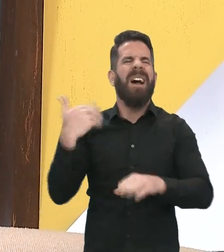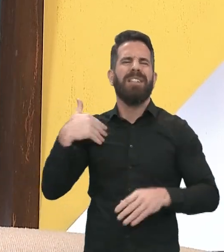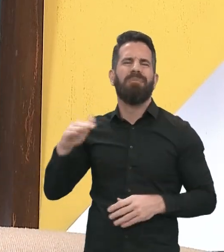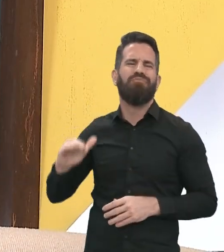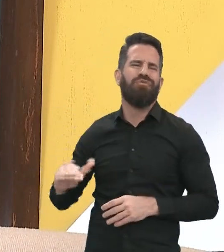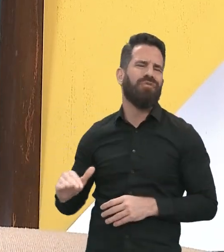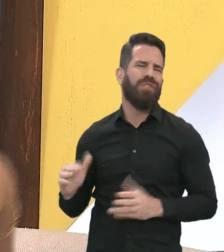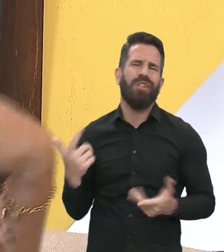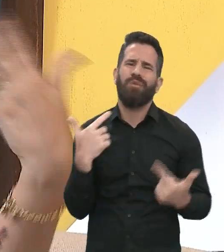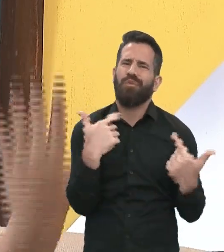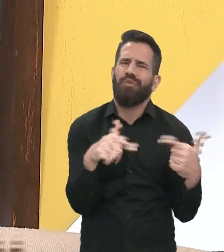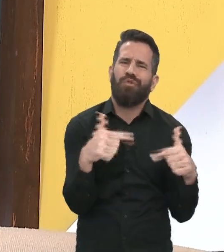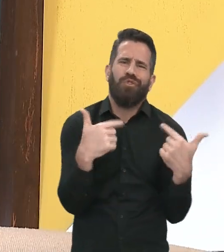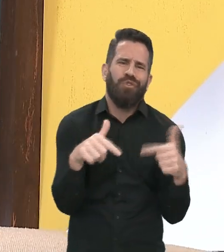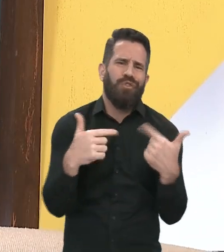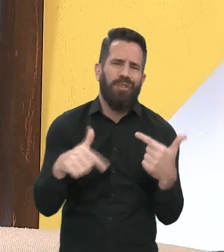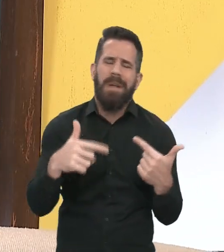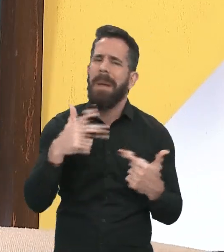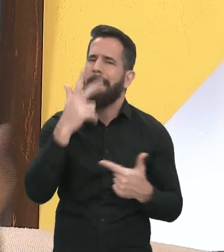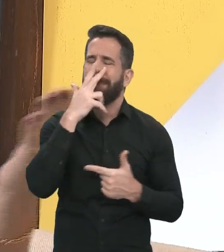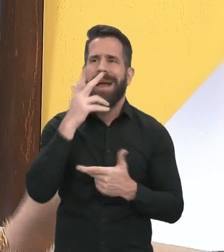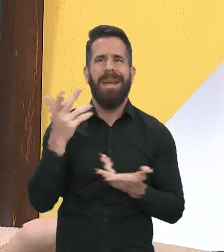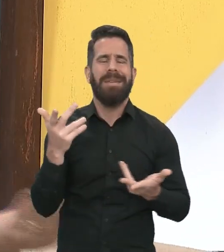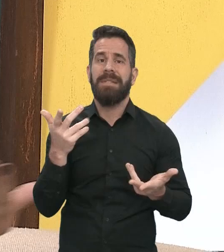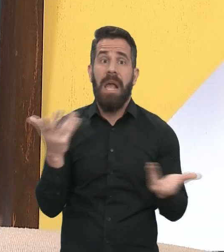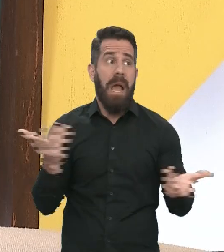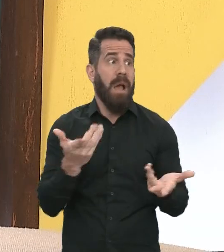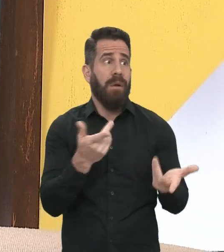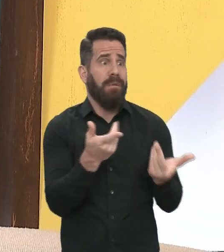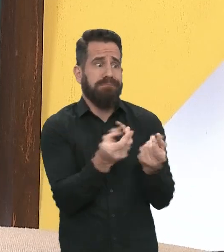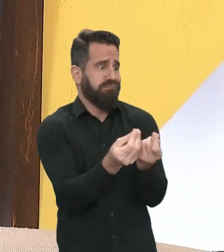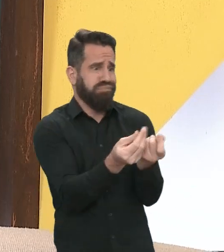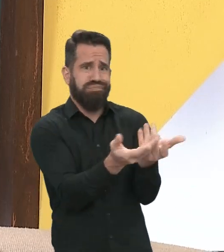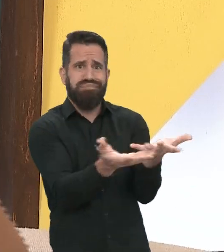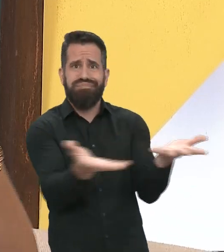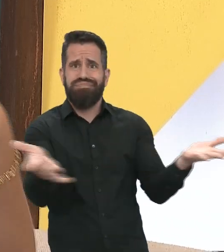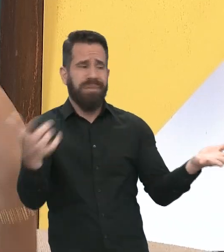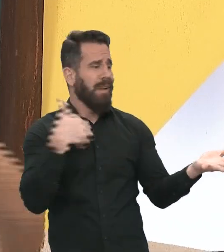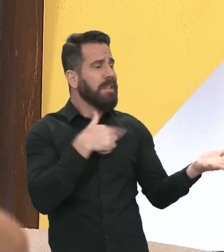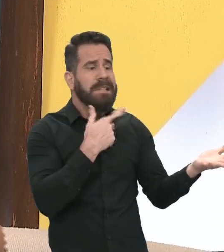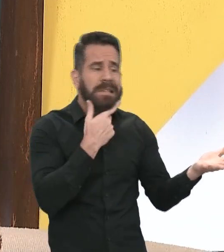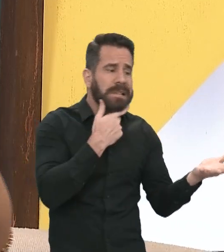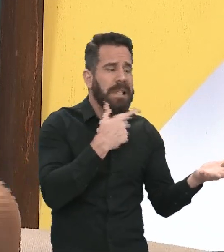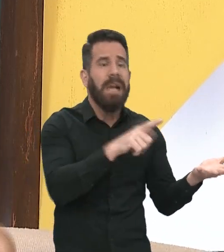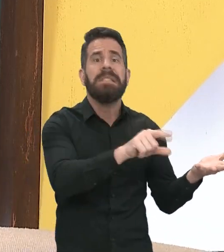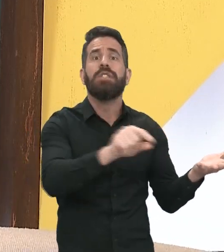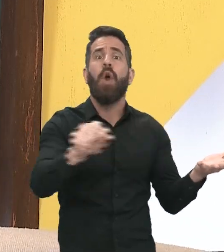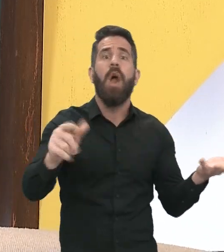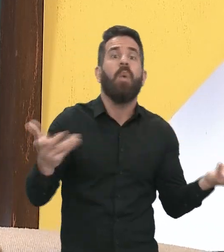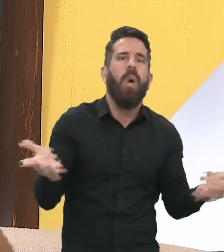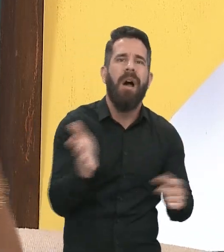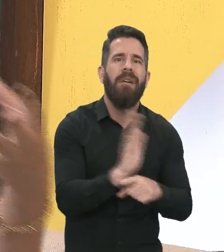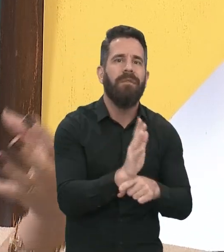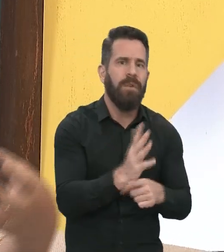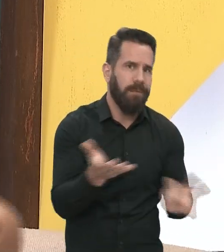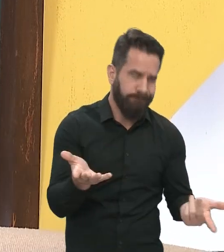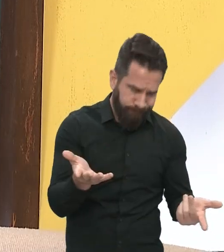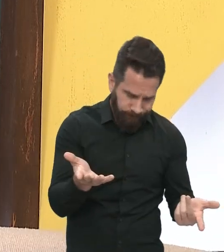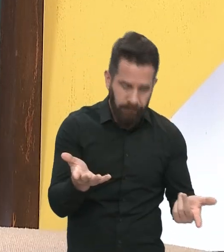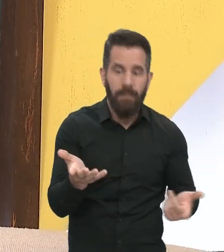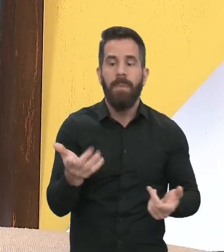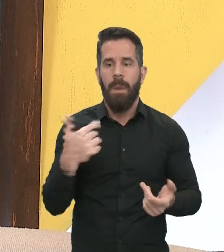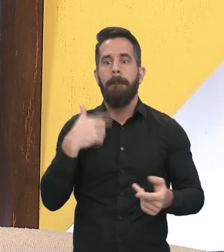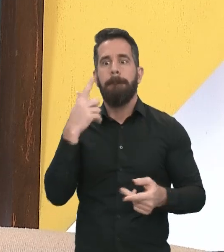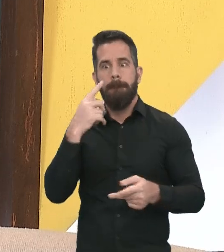TV aberta. Vamos dizer que é um cardápio muito maior, né? É um cardápio muito maior. E aí o que a gente percebe, as pesquisas vão